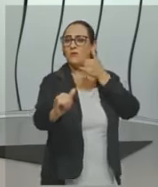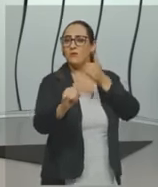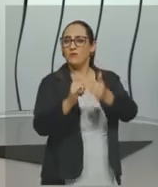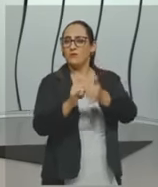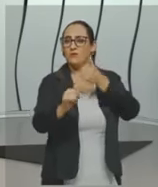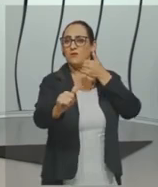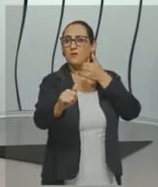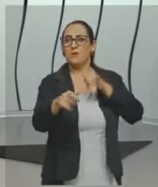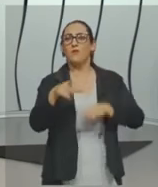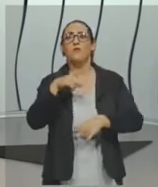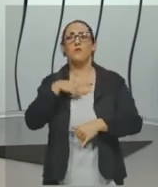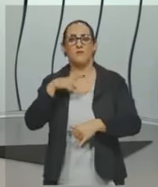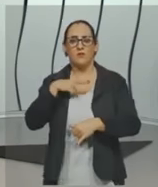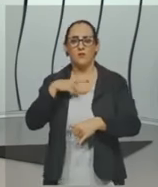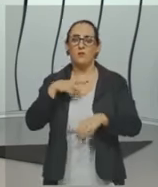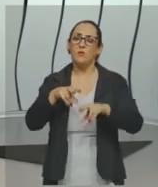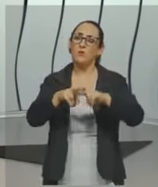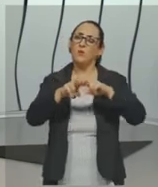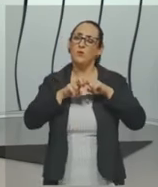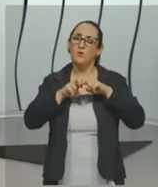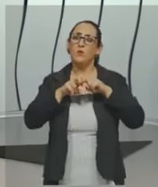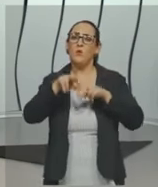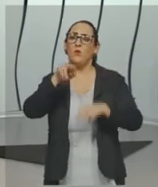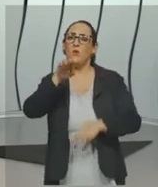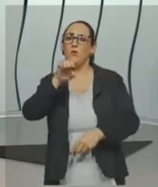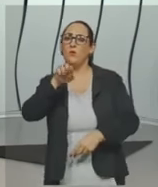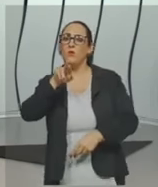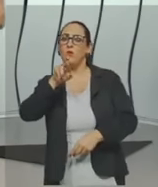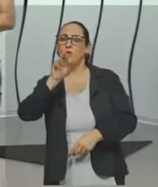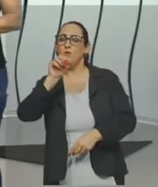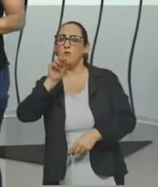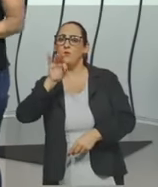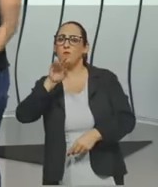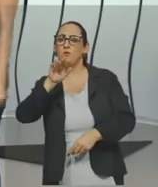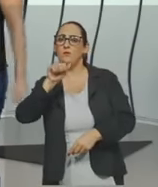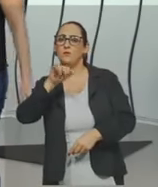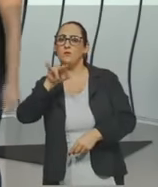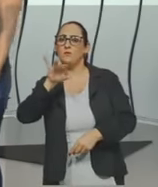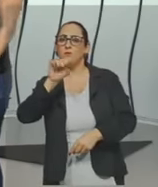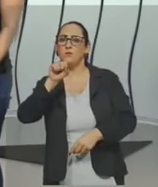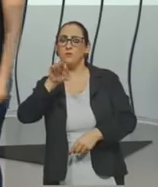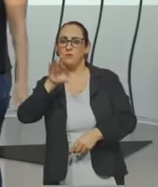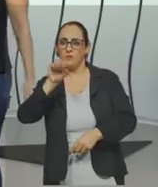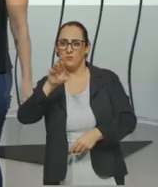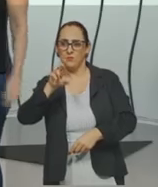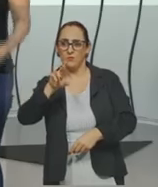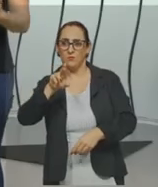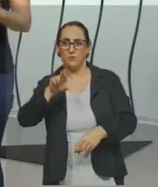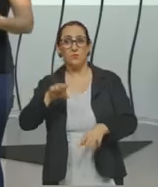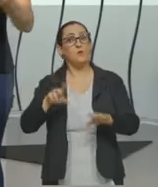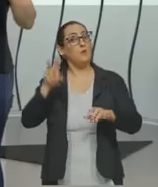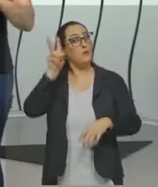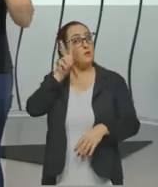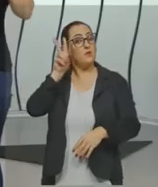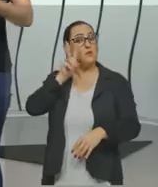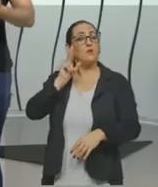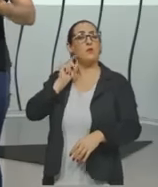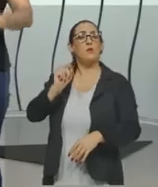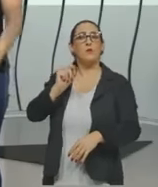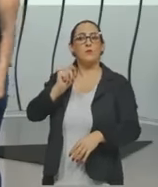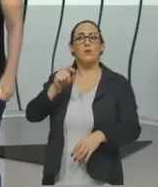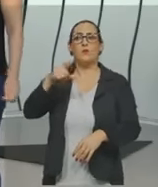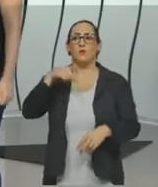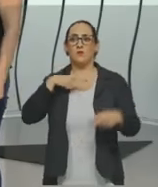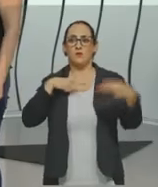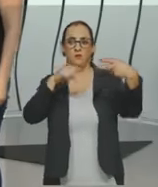por essa sinapse, e o neurotransmissor vai passando de um para outro, tá? Lembrando que existem sinapses